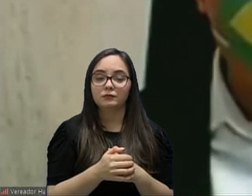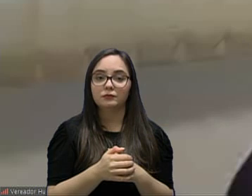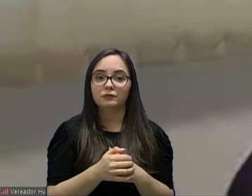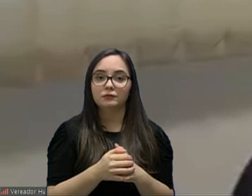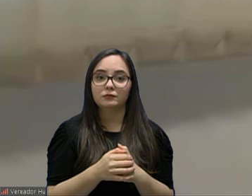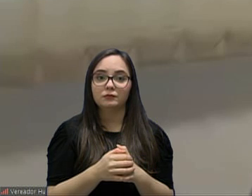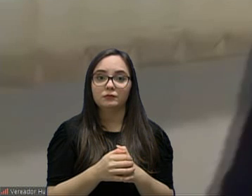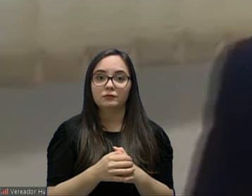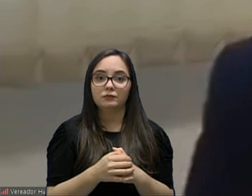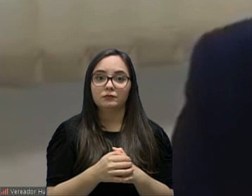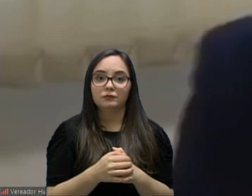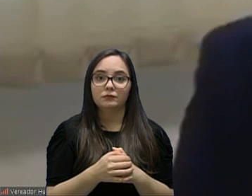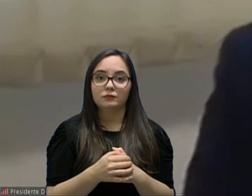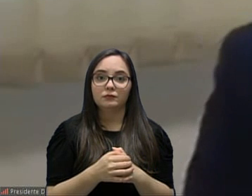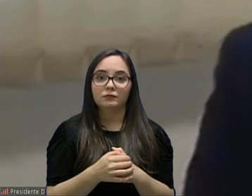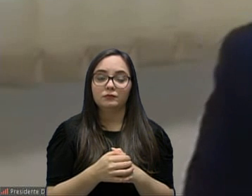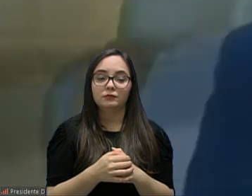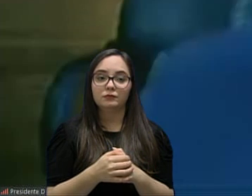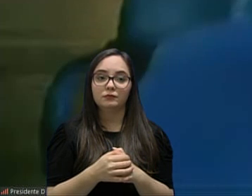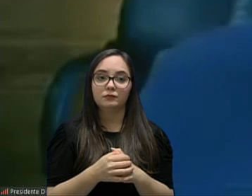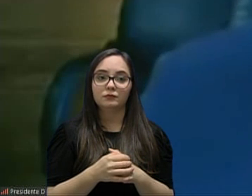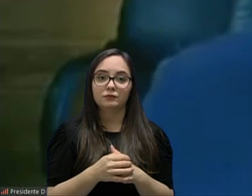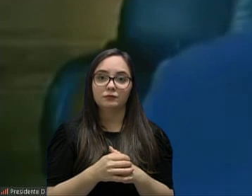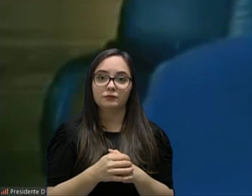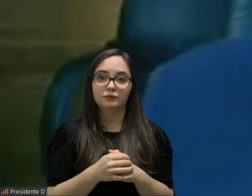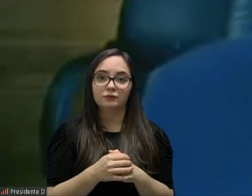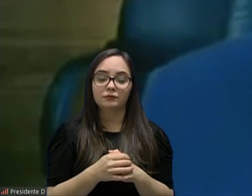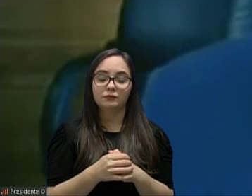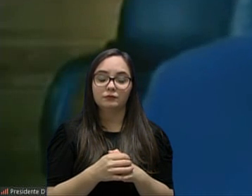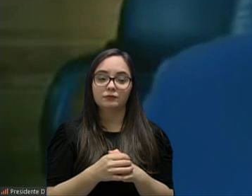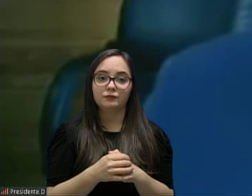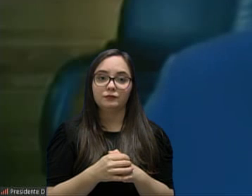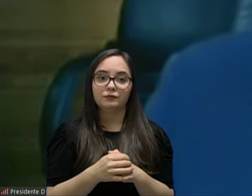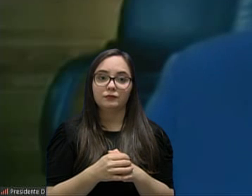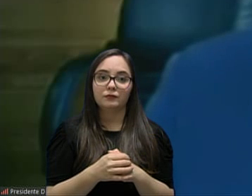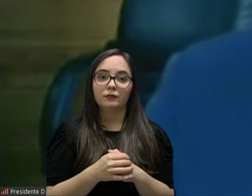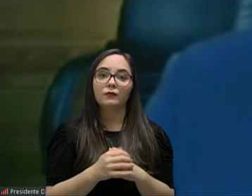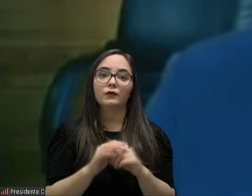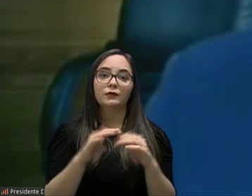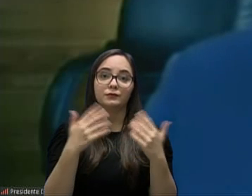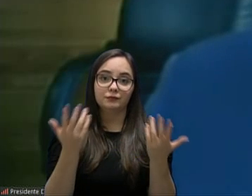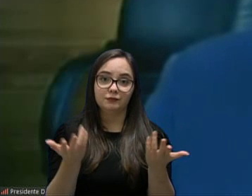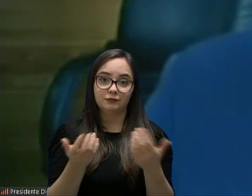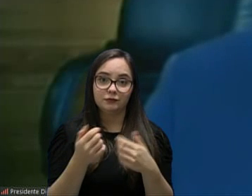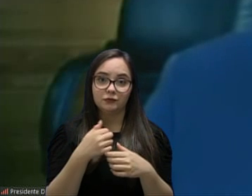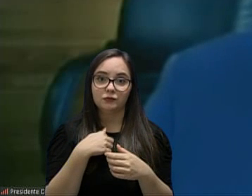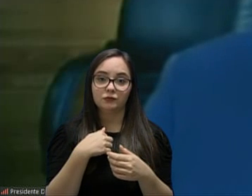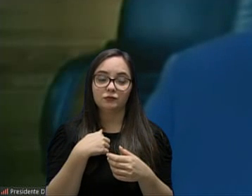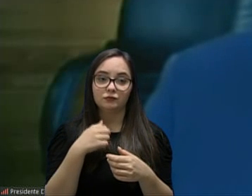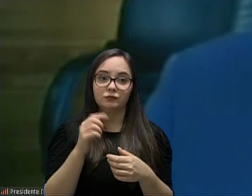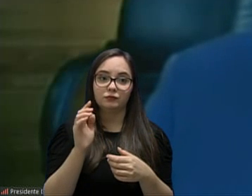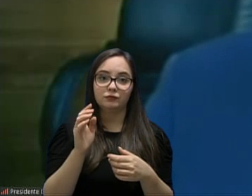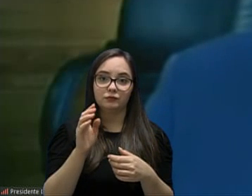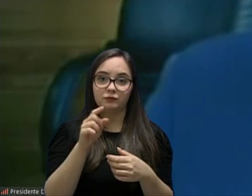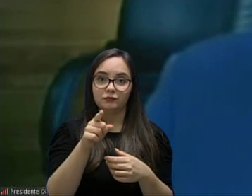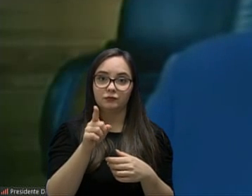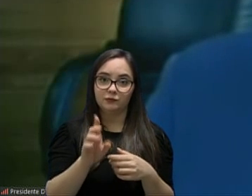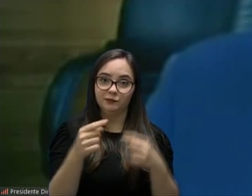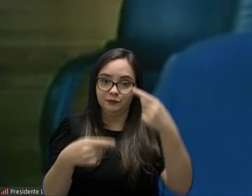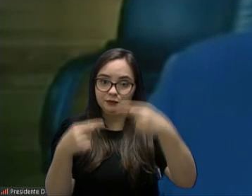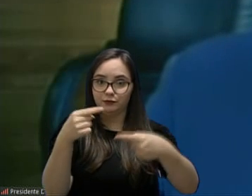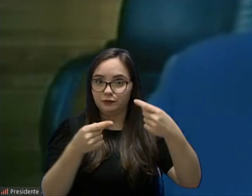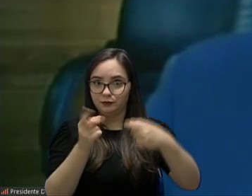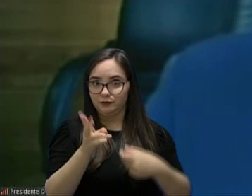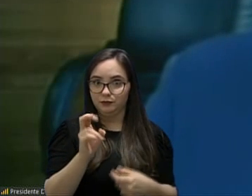vereador, meu... Eu uso o vereador. Ok, depois eu tive a parte com. Tá, então eu vou baixar a sua mão aqui e você fica no debate com ela, tá